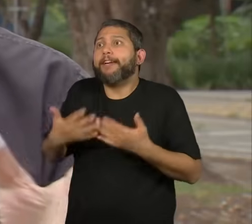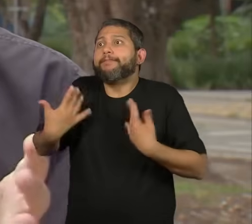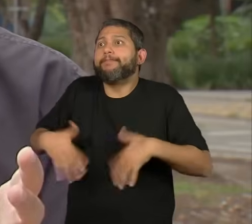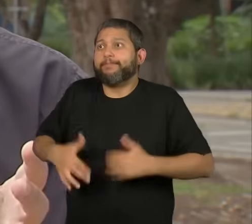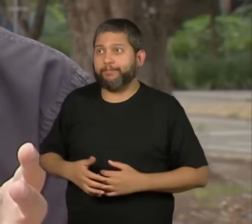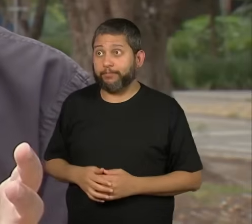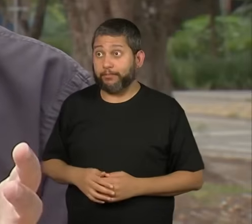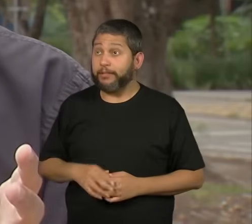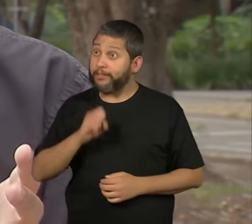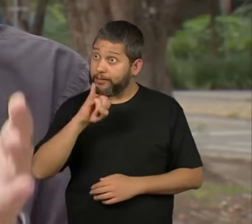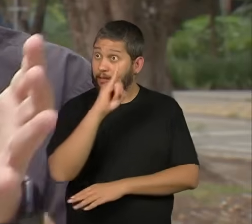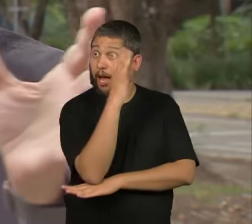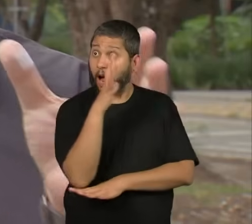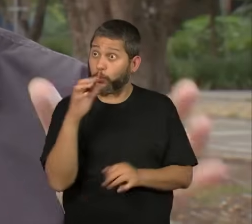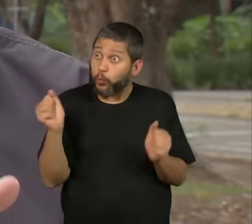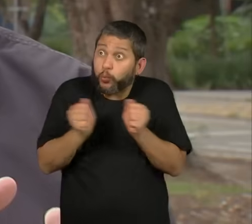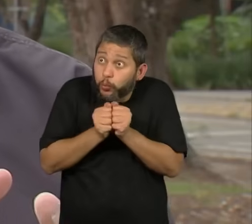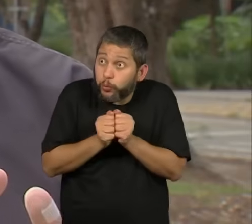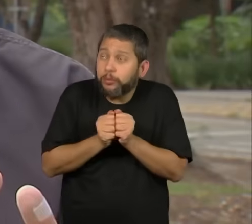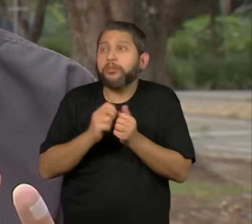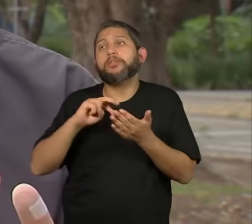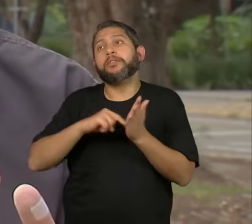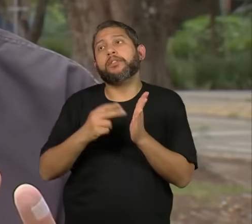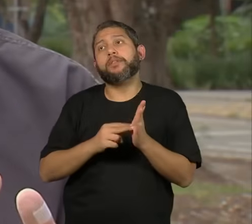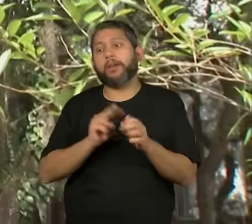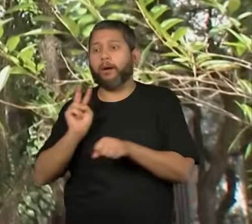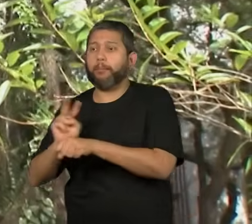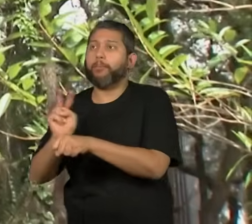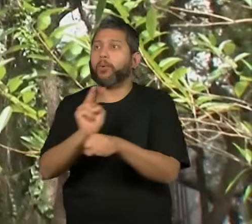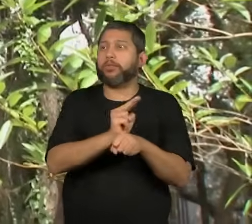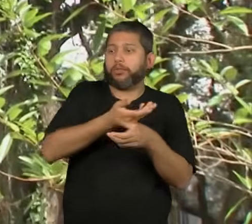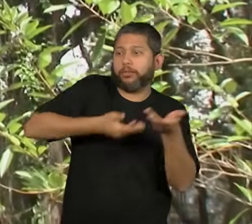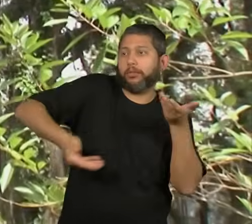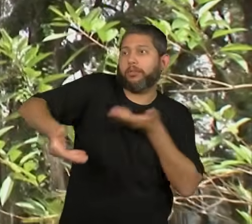você tem, mais protegidas elas vão ser.